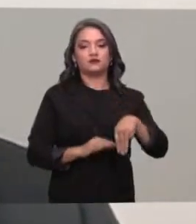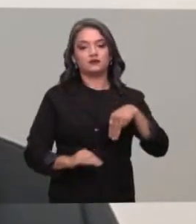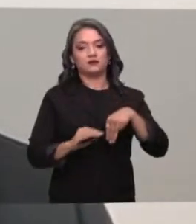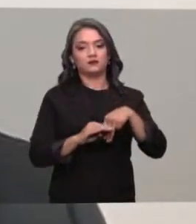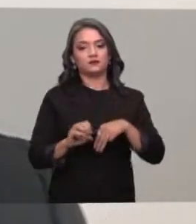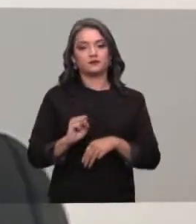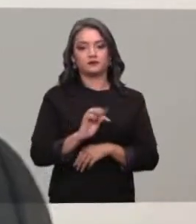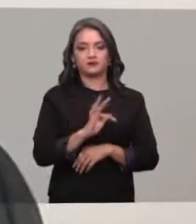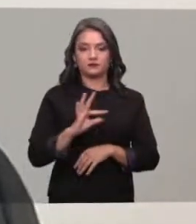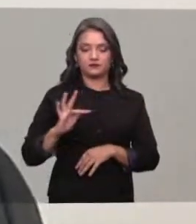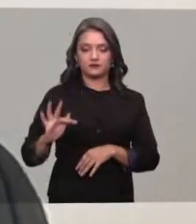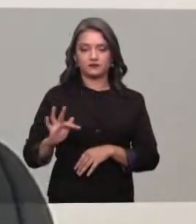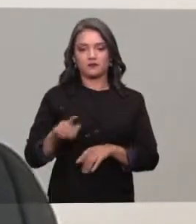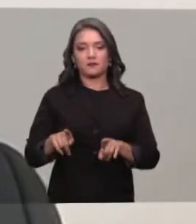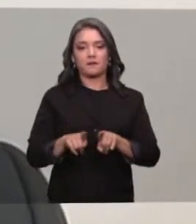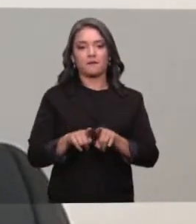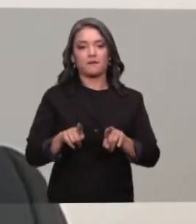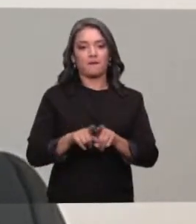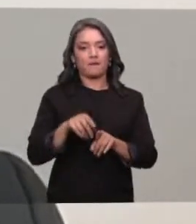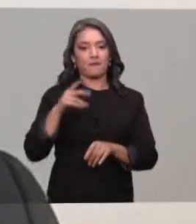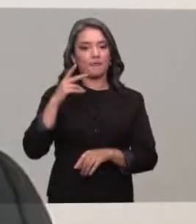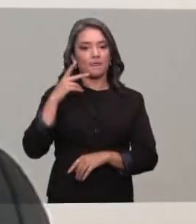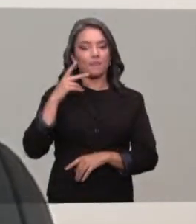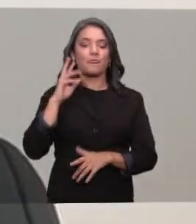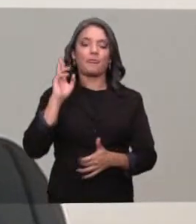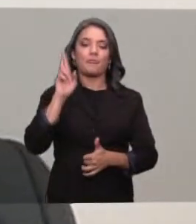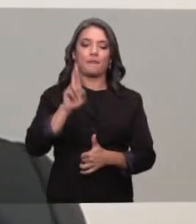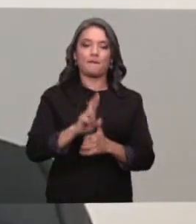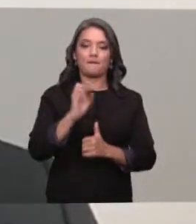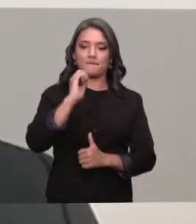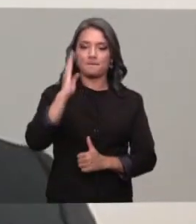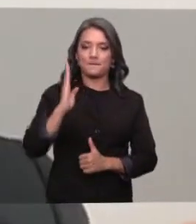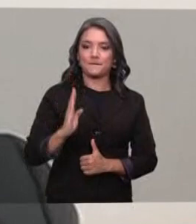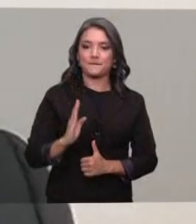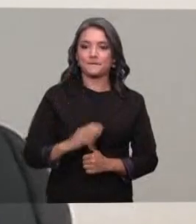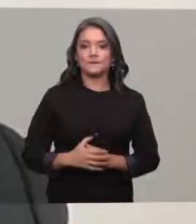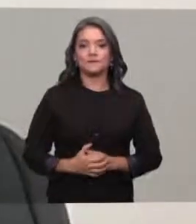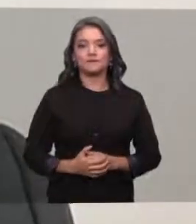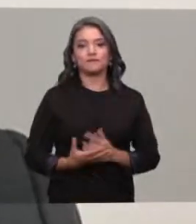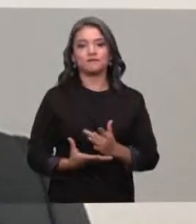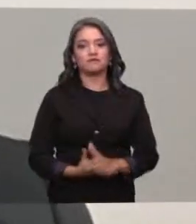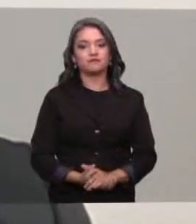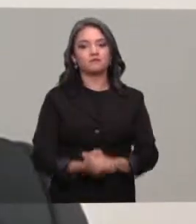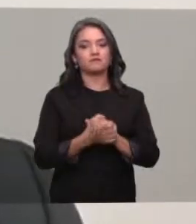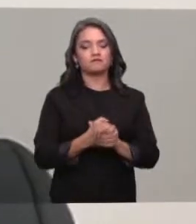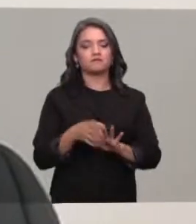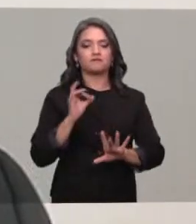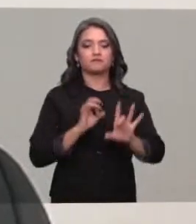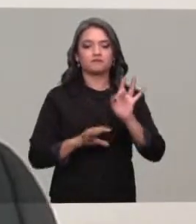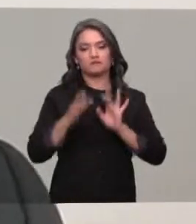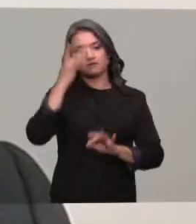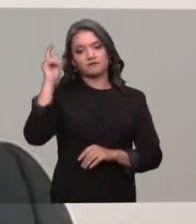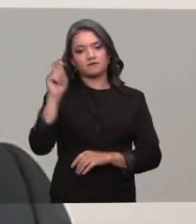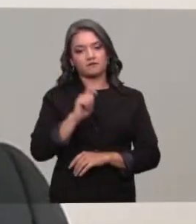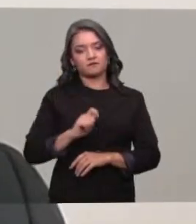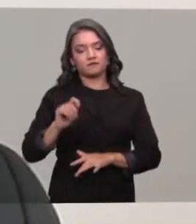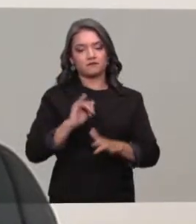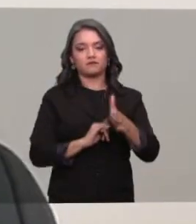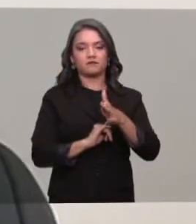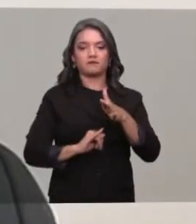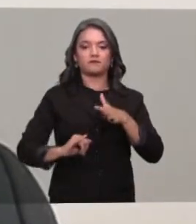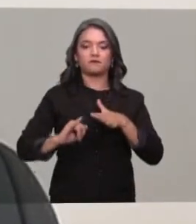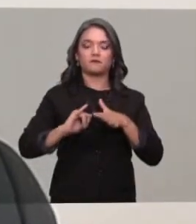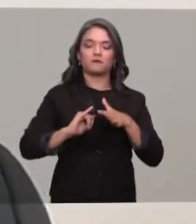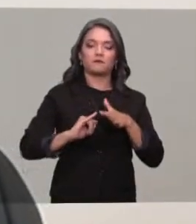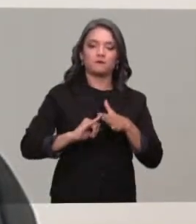tribunal, eminente Procurador-Geral da República. Os óculos de grau, cabelos negros. Dirijo especial saudação aos associados do Instituto de Advogados de Minas